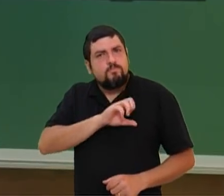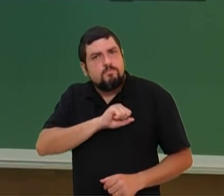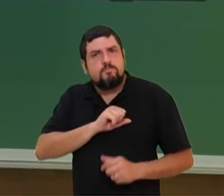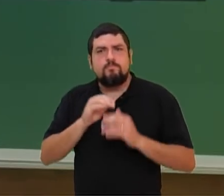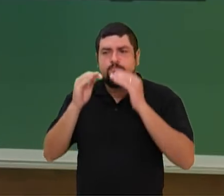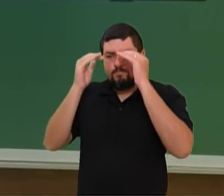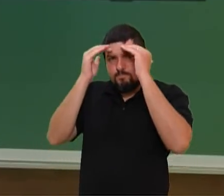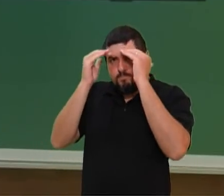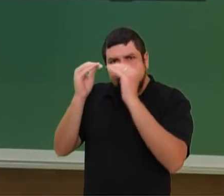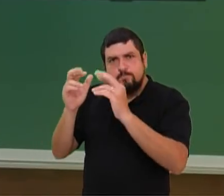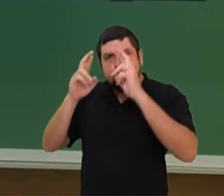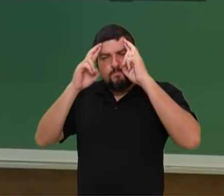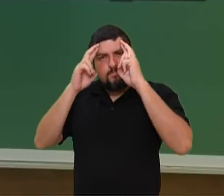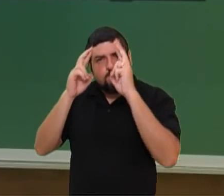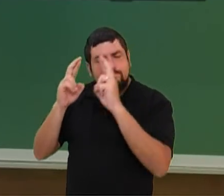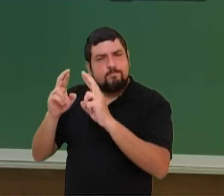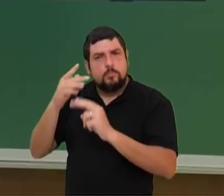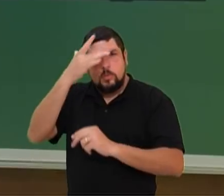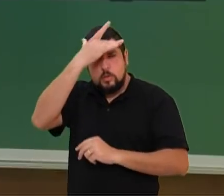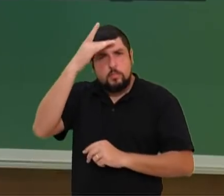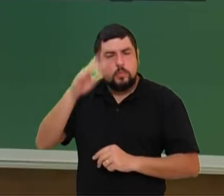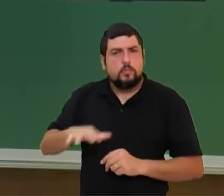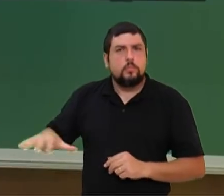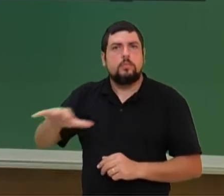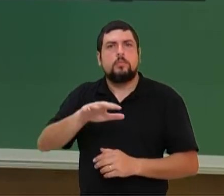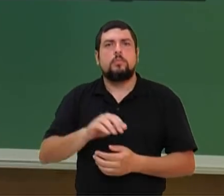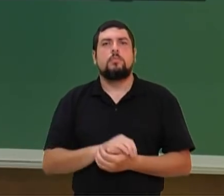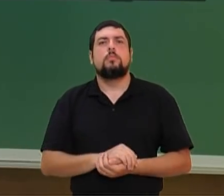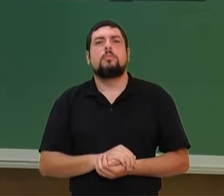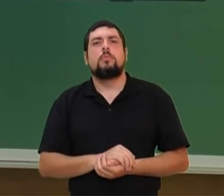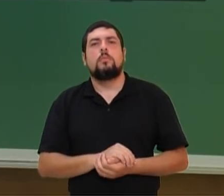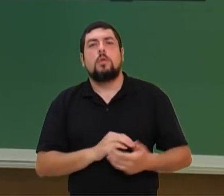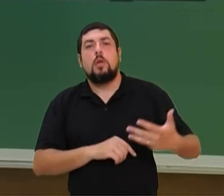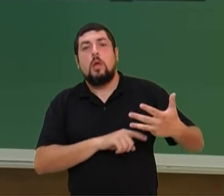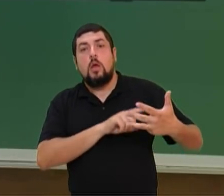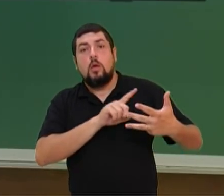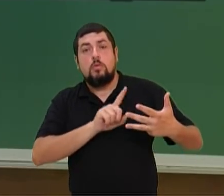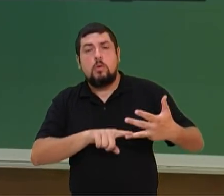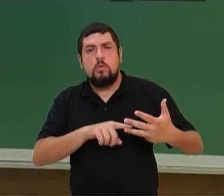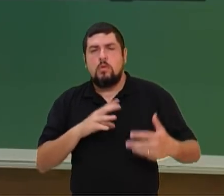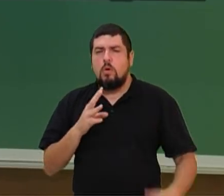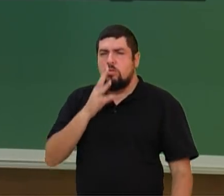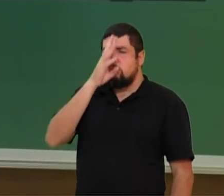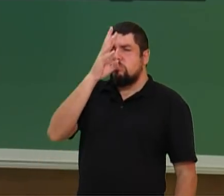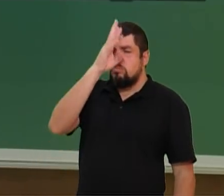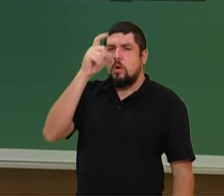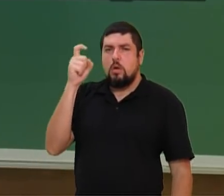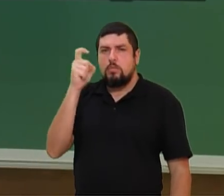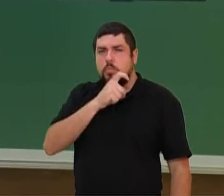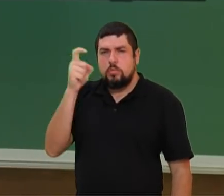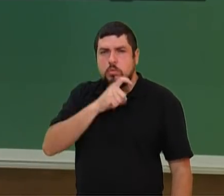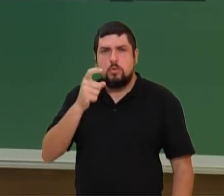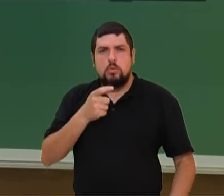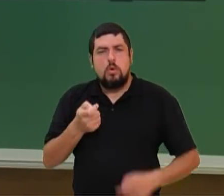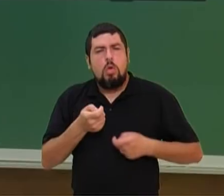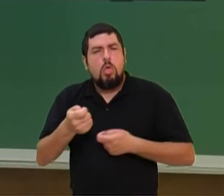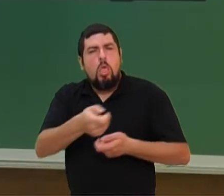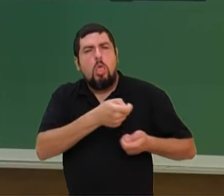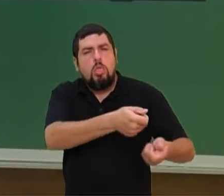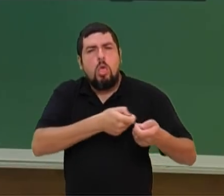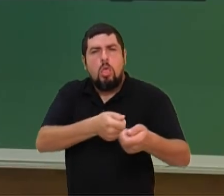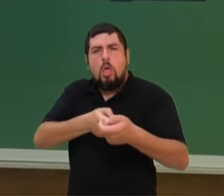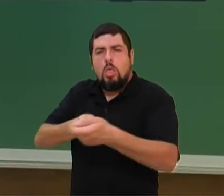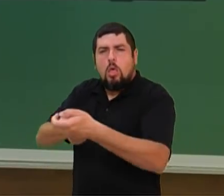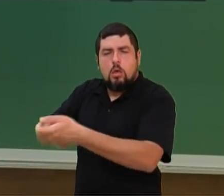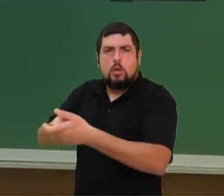respeito. Não falar falsidade, não mentir para as pessoas. Isso é uma